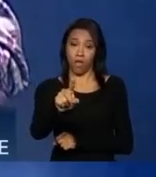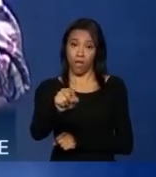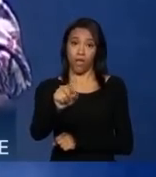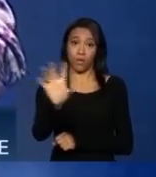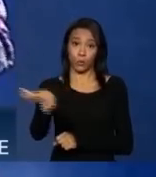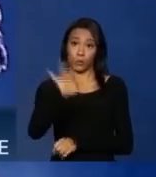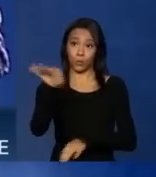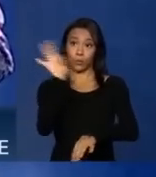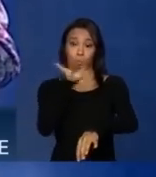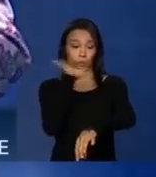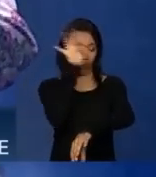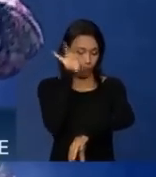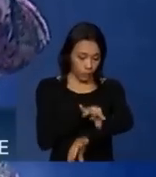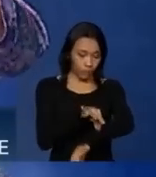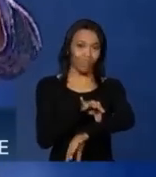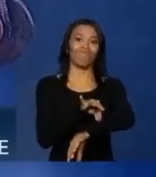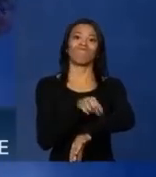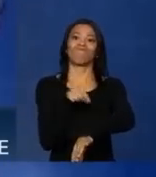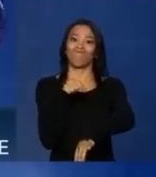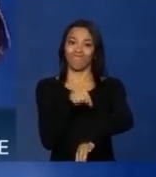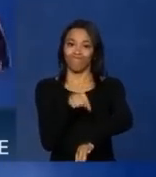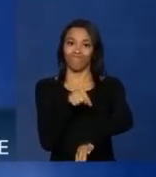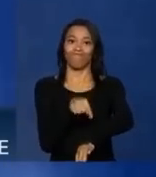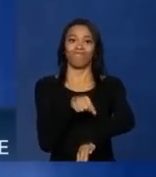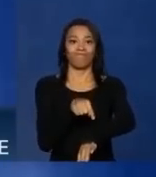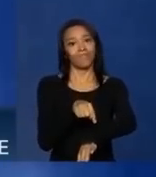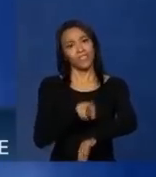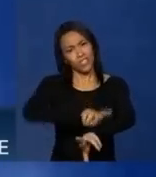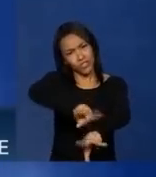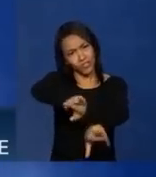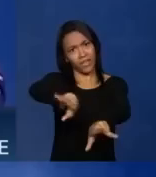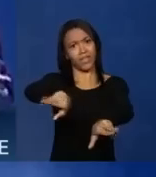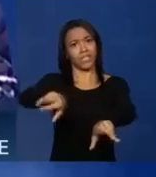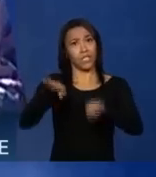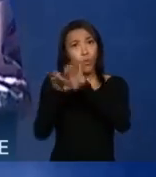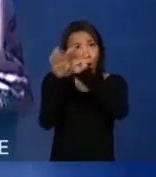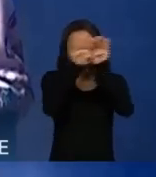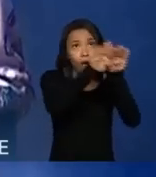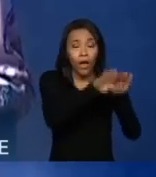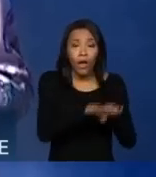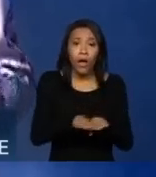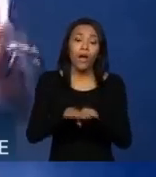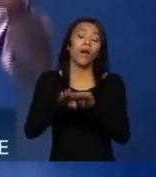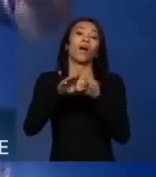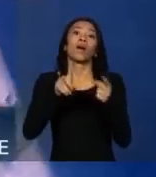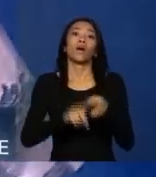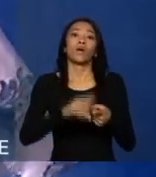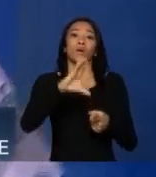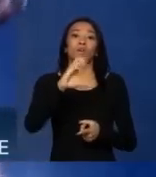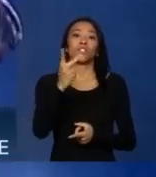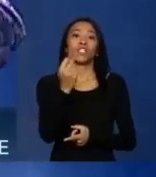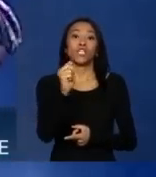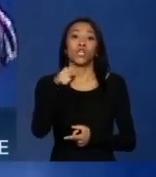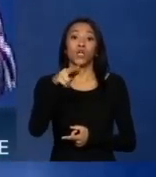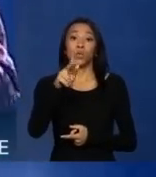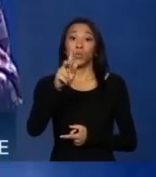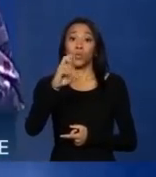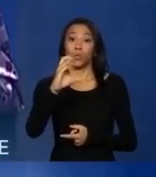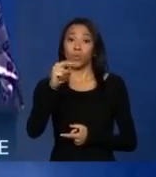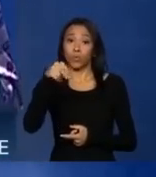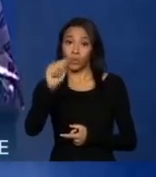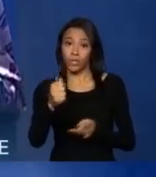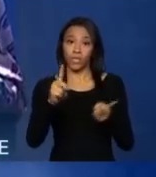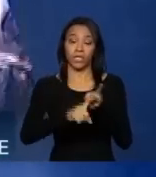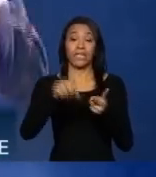é o vírus Aedes aegypti, que, com as suas diferentes modalidades, chikungunya, zika